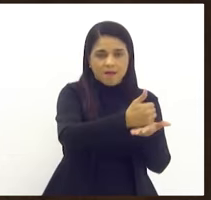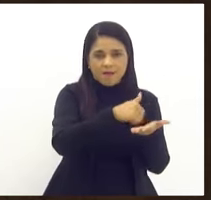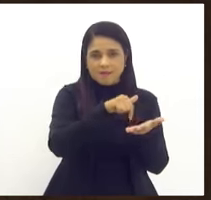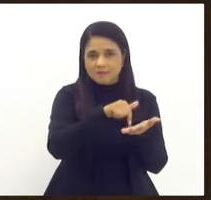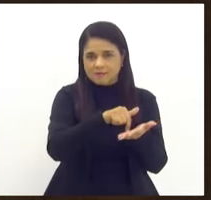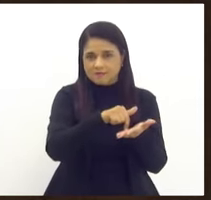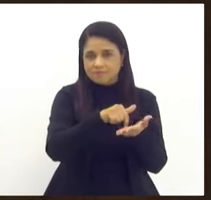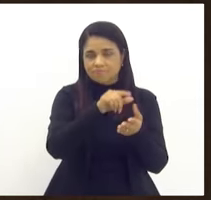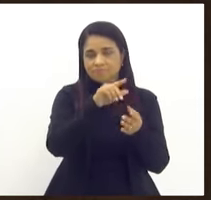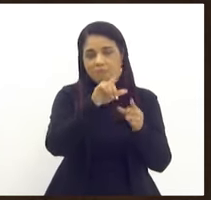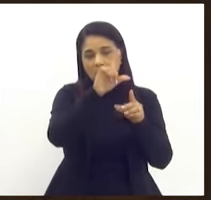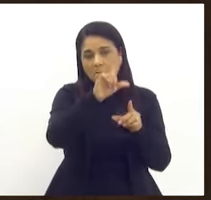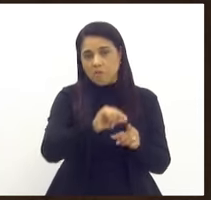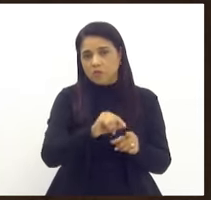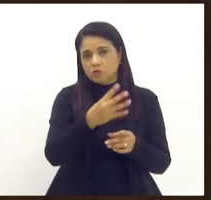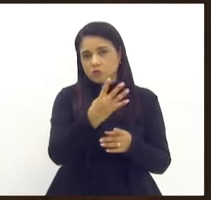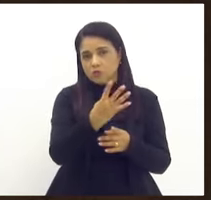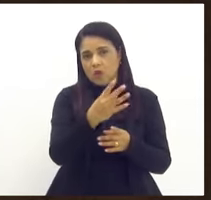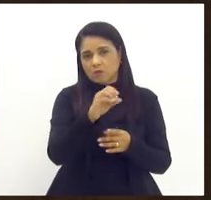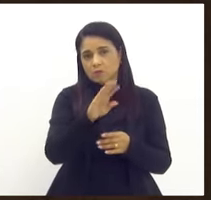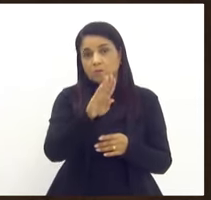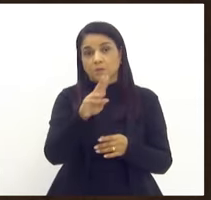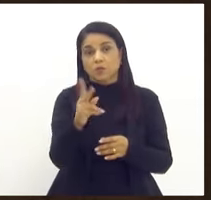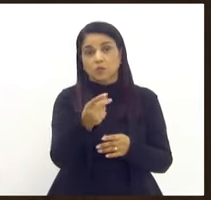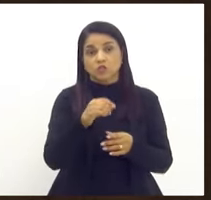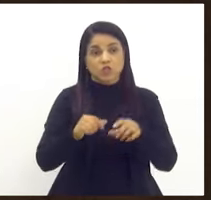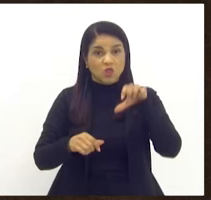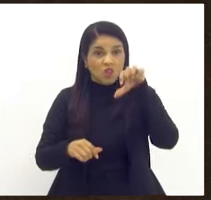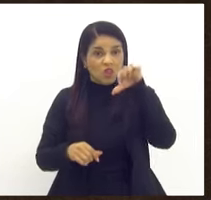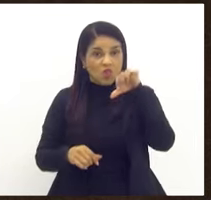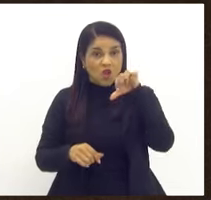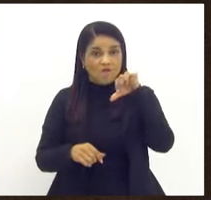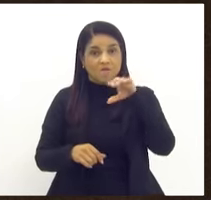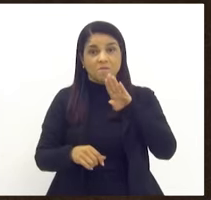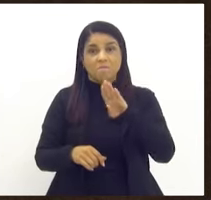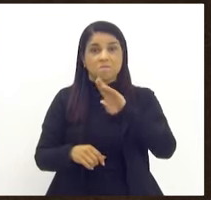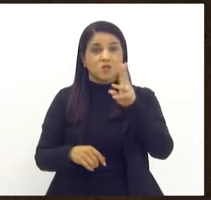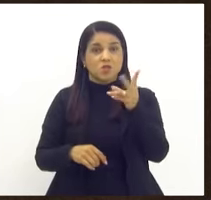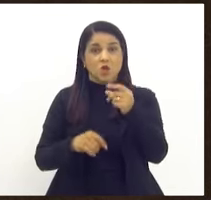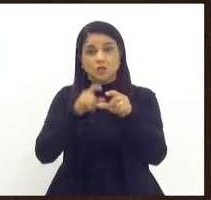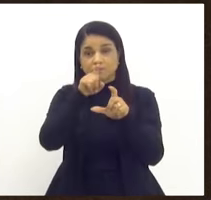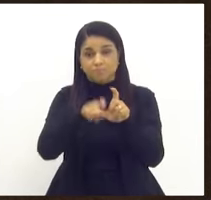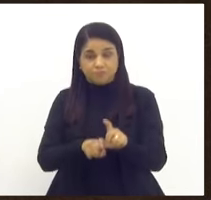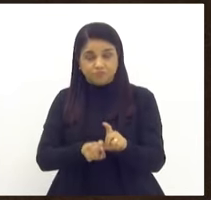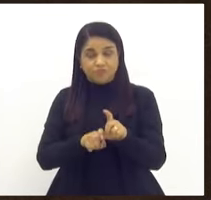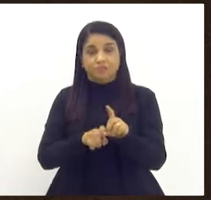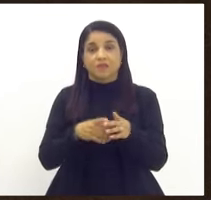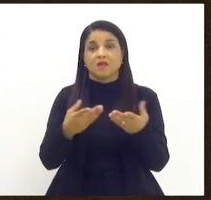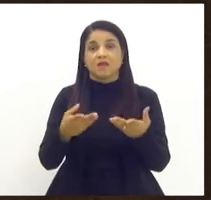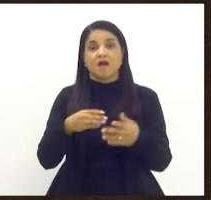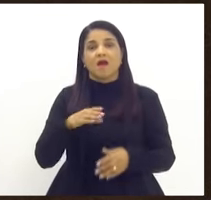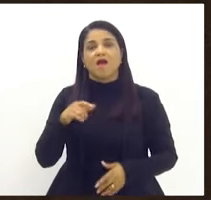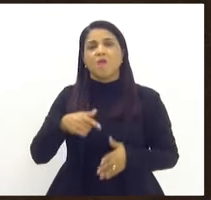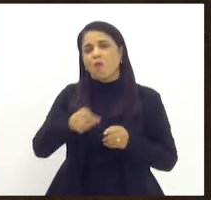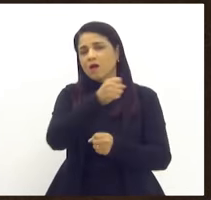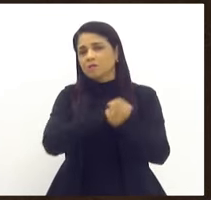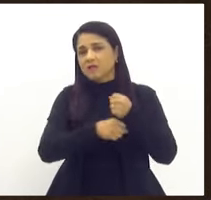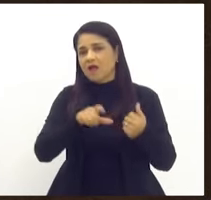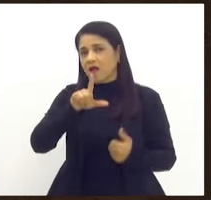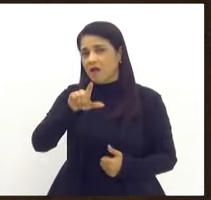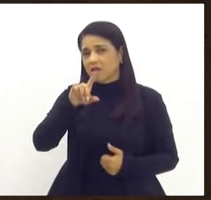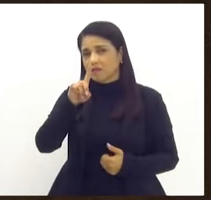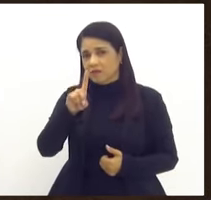em relação ao que foi previsto Nós já estamos com um buraco de 9 B no meio do ano passado veio para cá LDO e nós aprovamos um déficit de